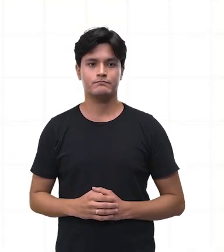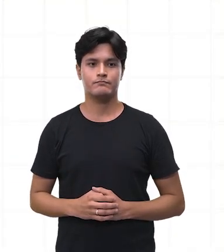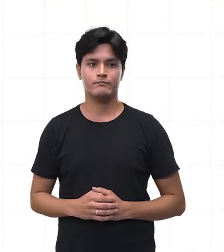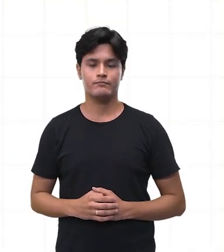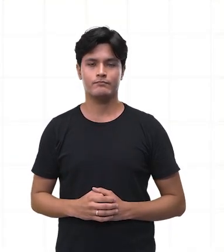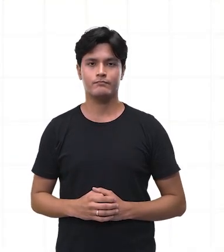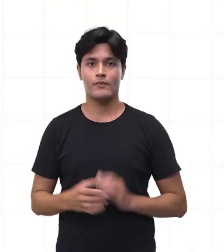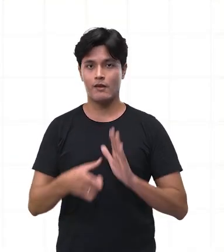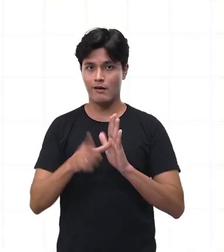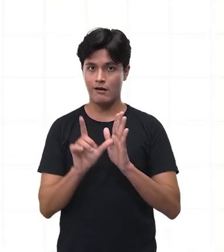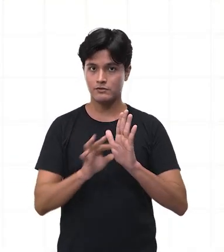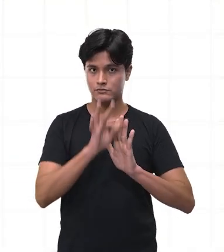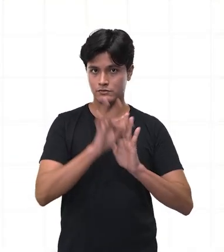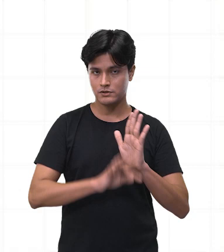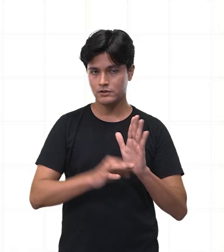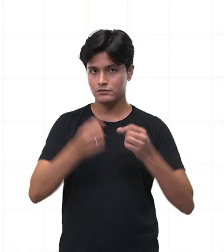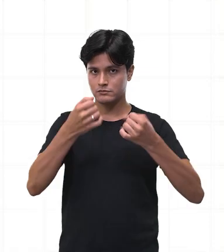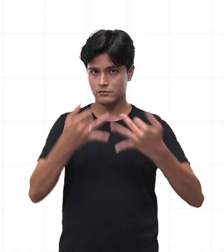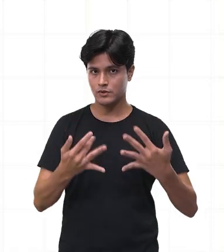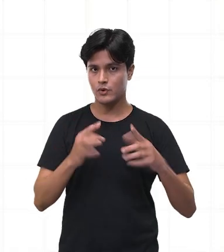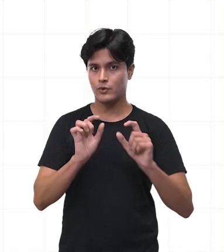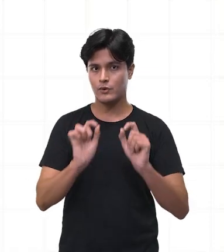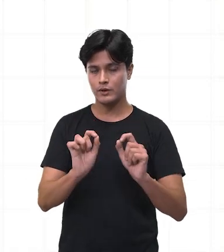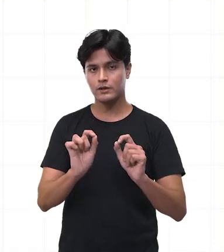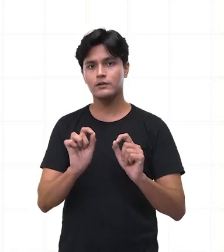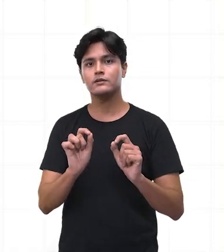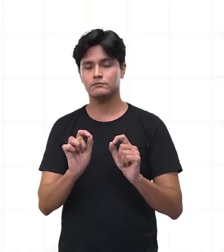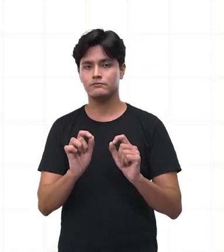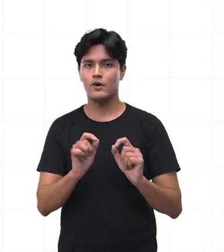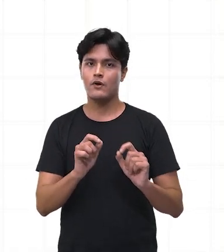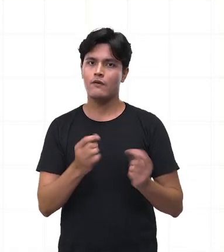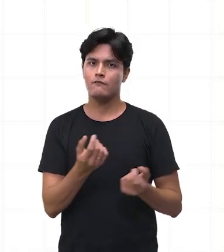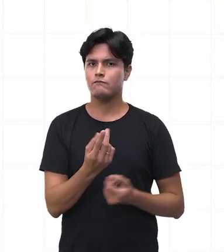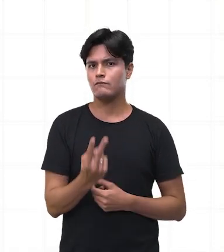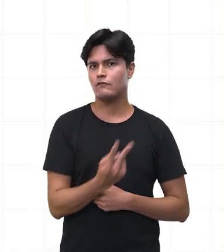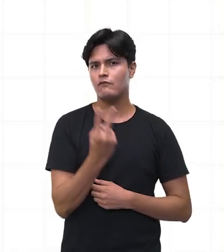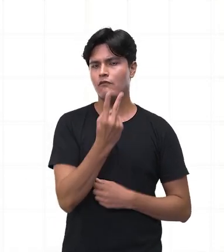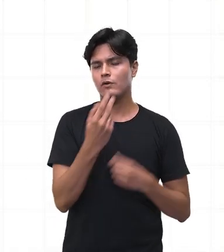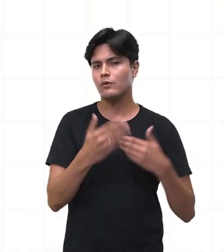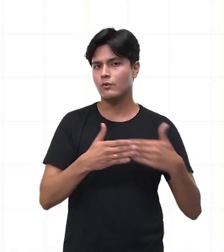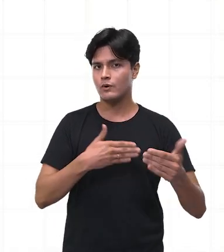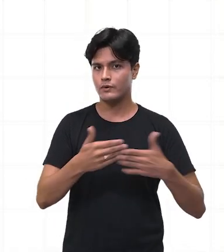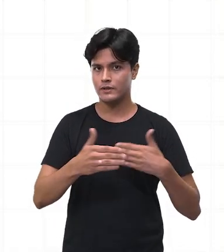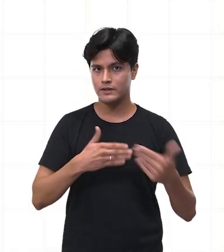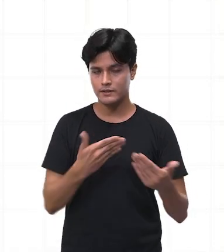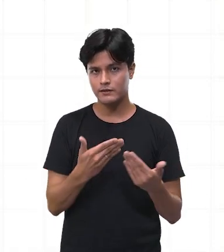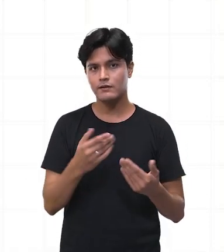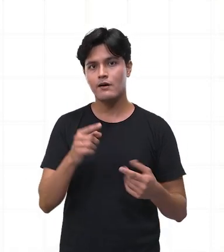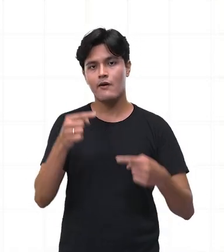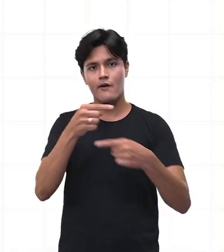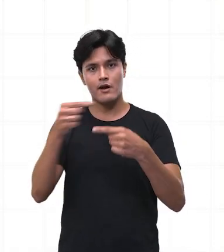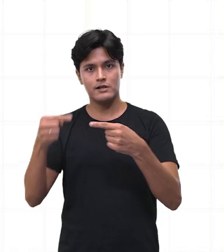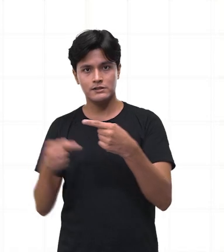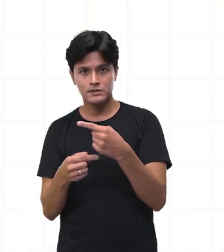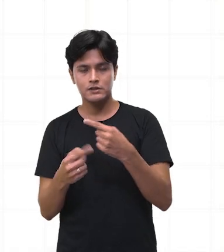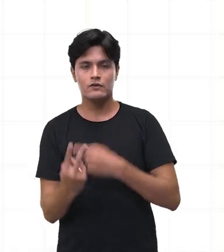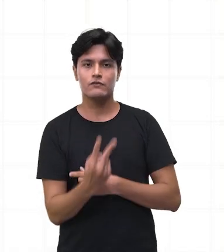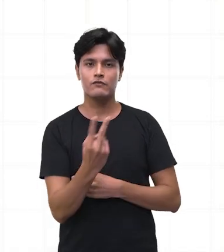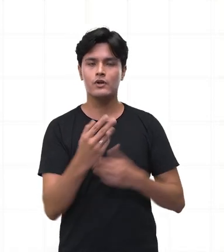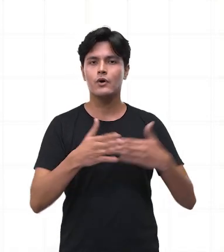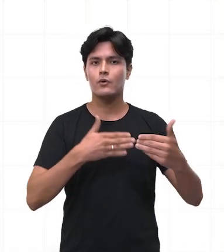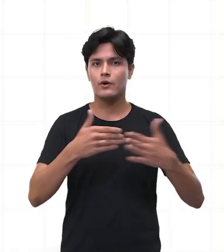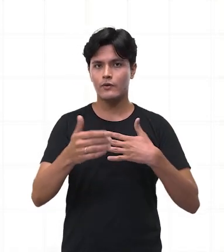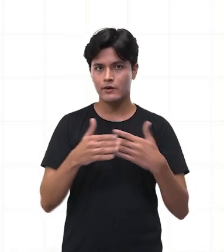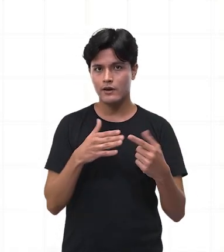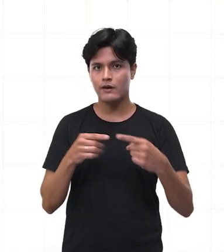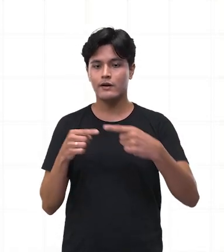na outra cartela, né, ele diz, ó, qualquer valor é a razão, né, de qualquer valor por 100.